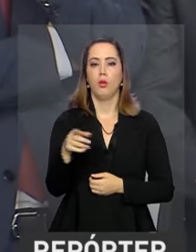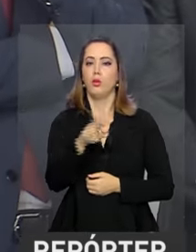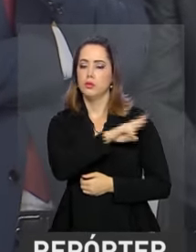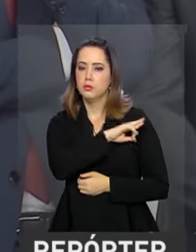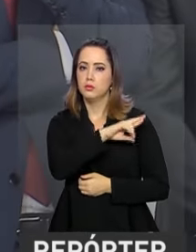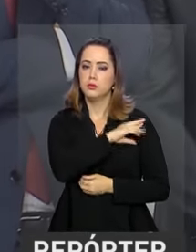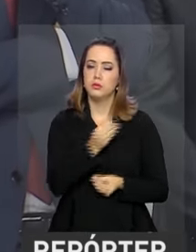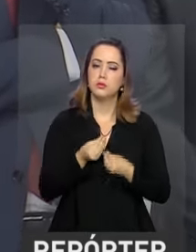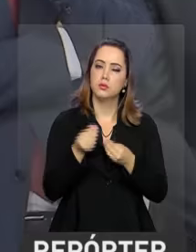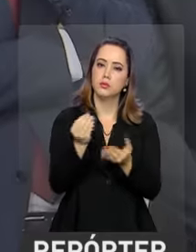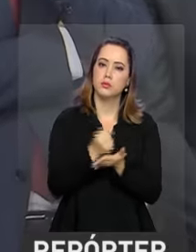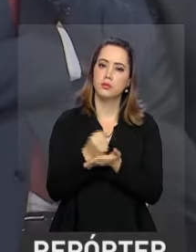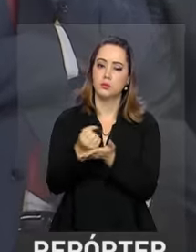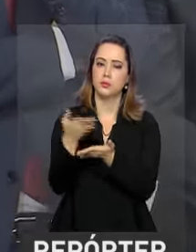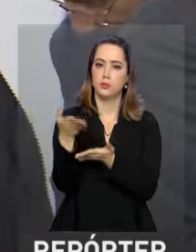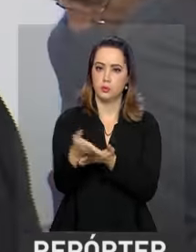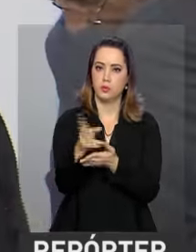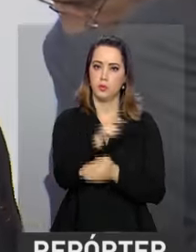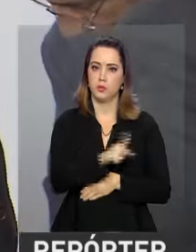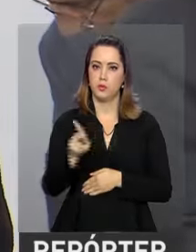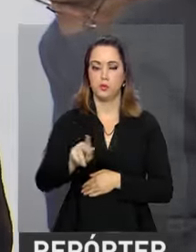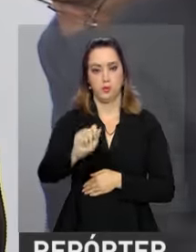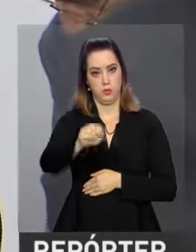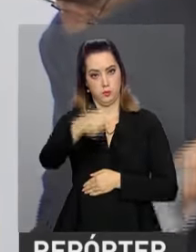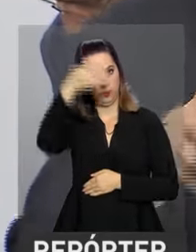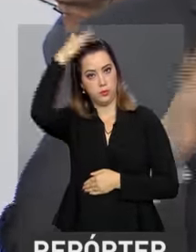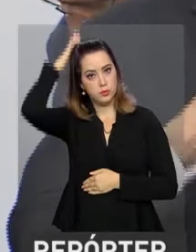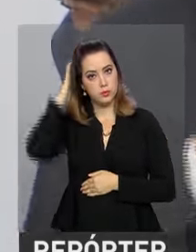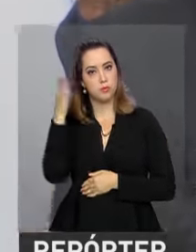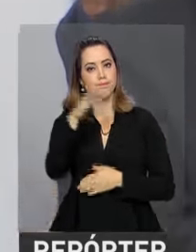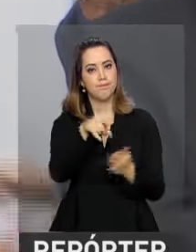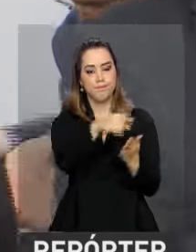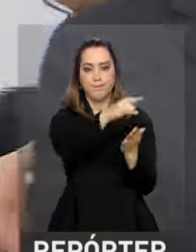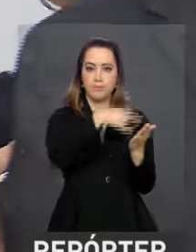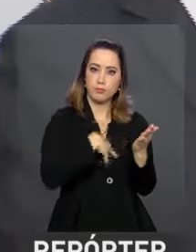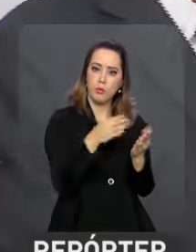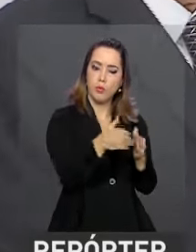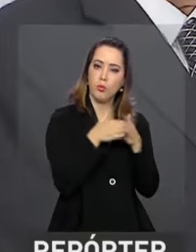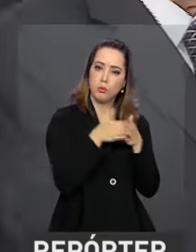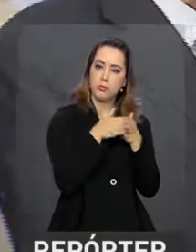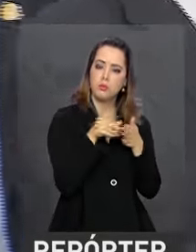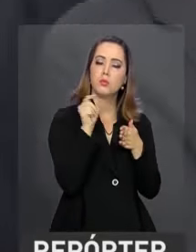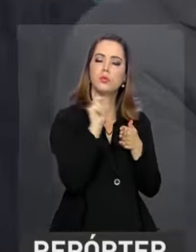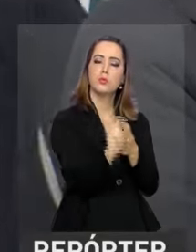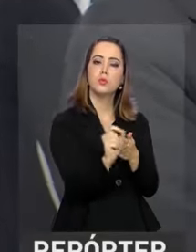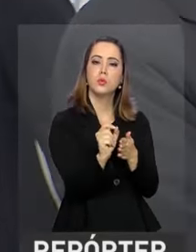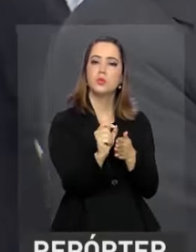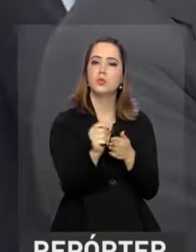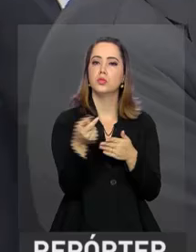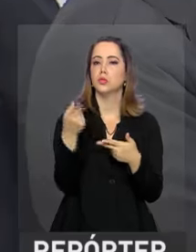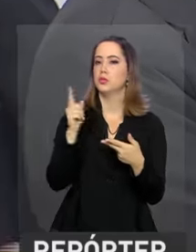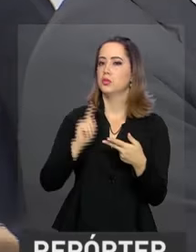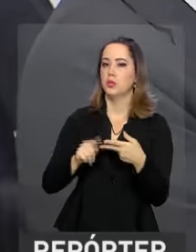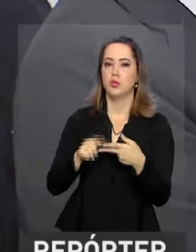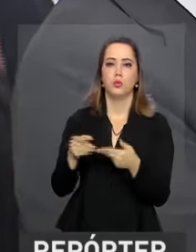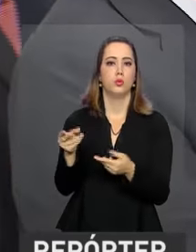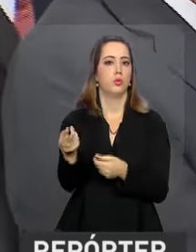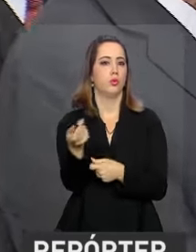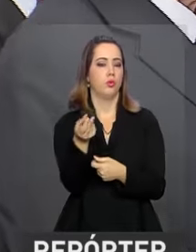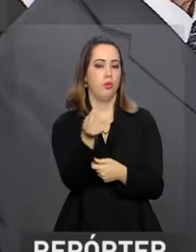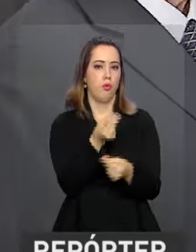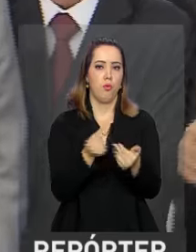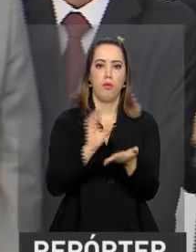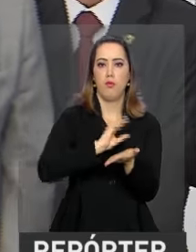municípios entregaram ao presidente em exercício um documento com reivindicações das associações, como recursos para equilibrar as